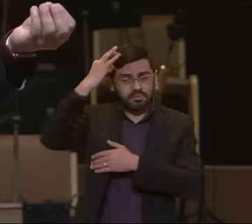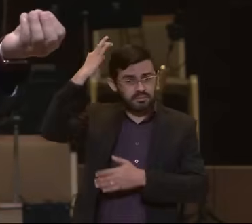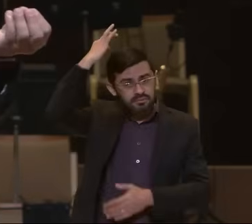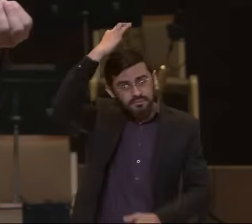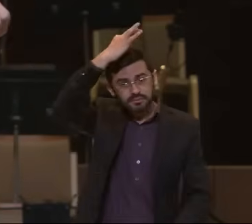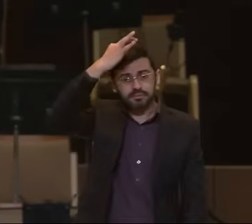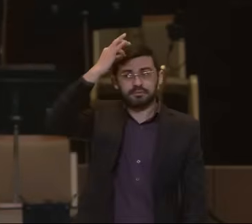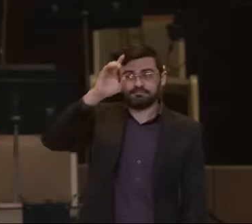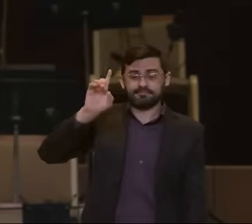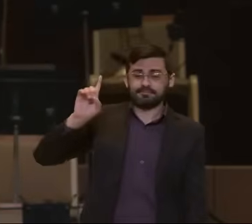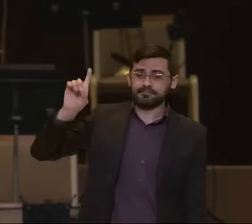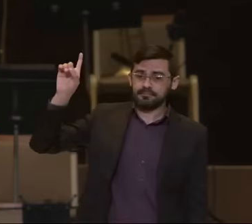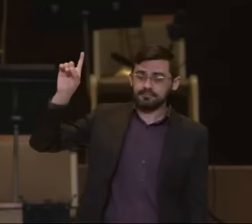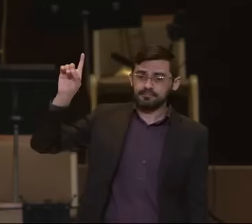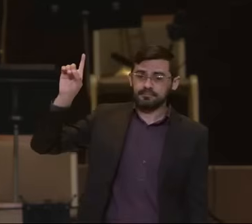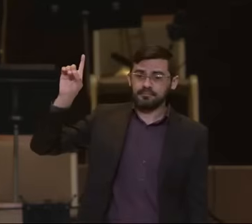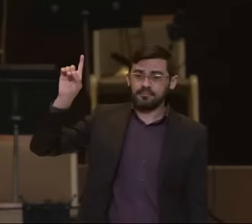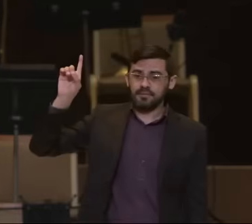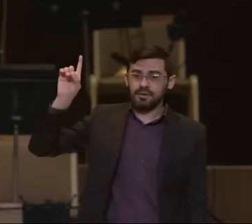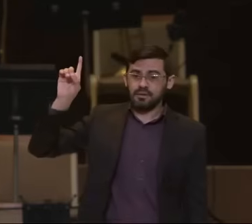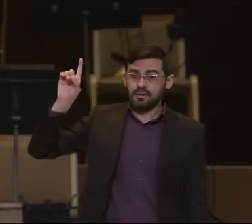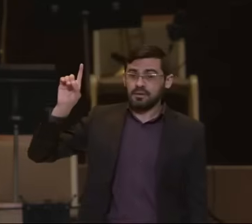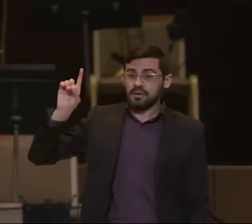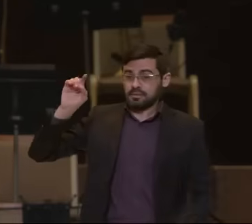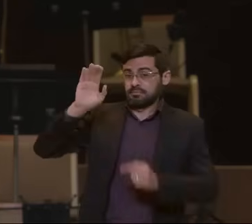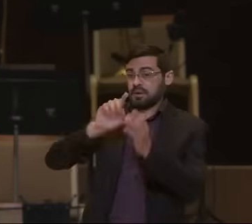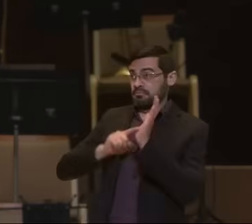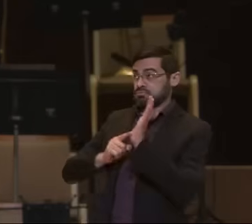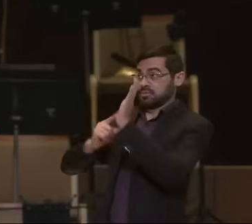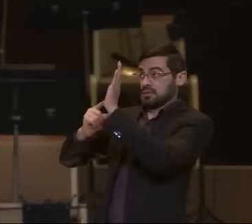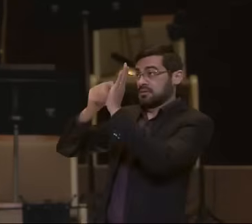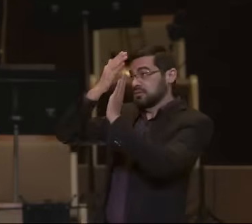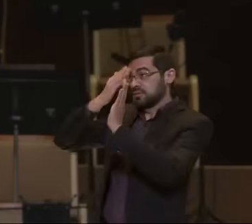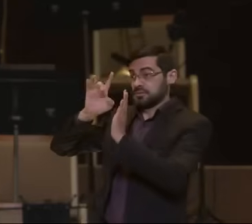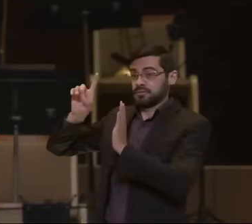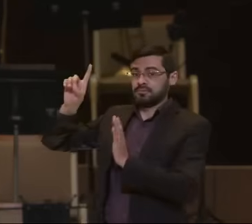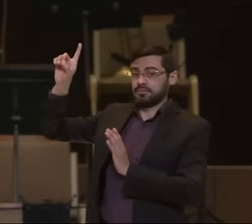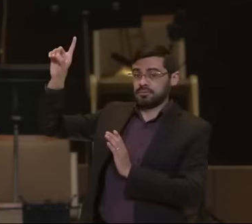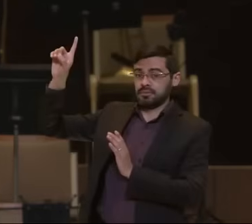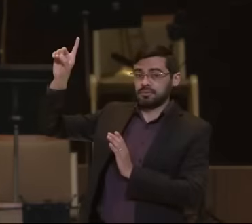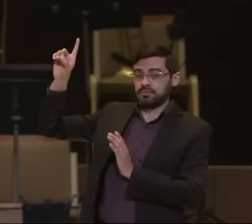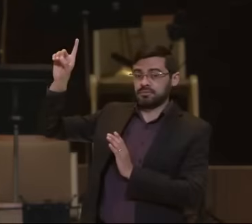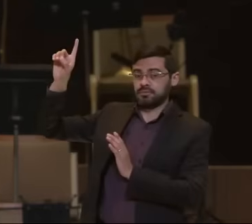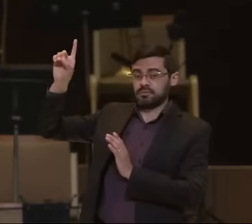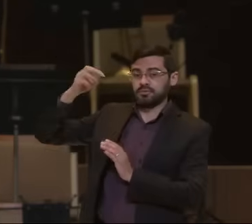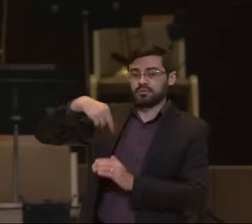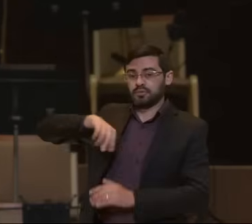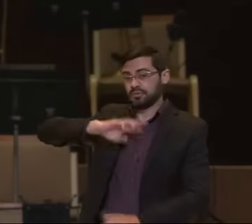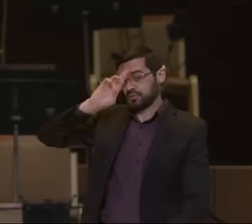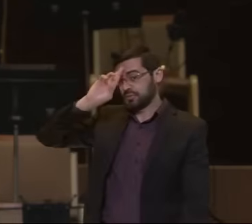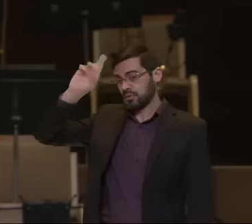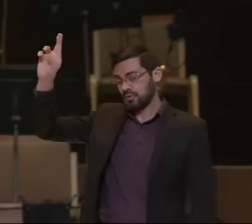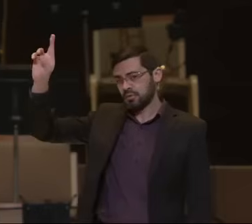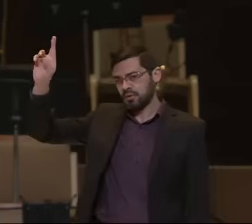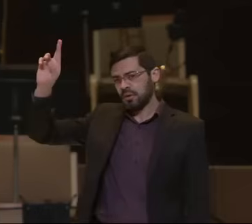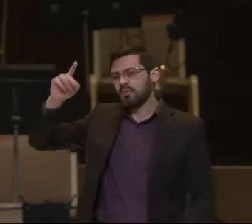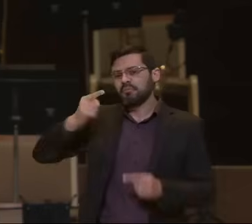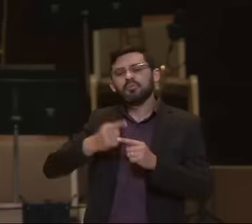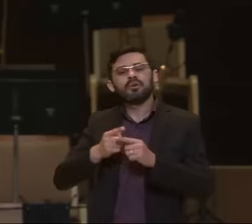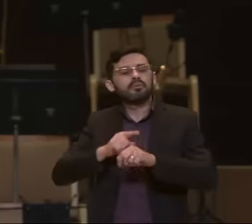Espírito Santo até a presença de Jesus? Porque quando